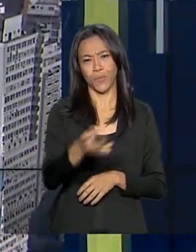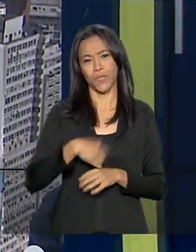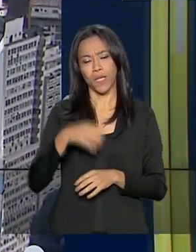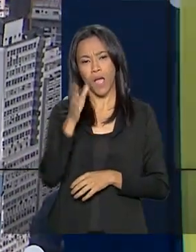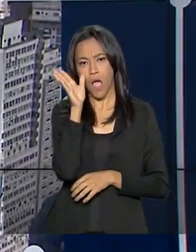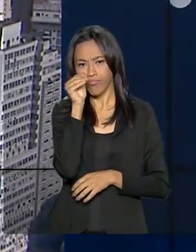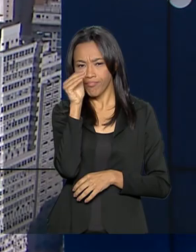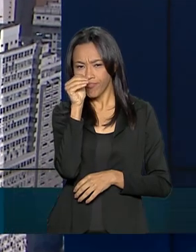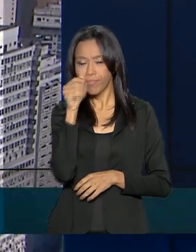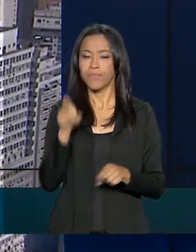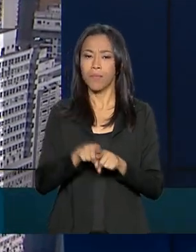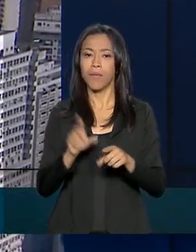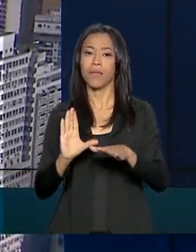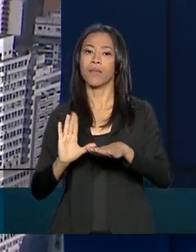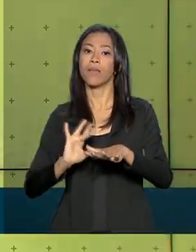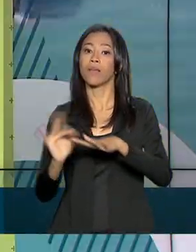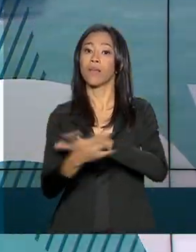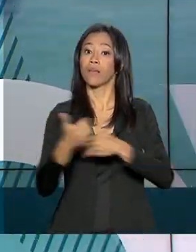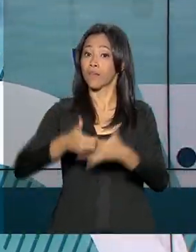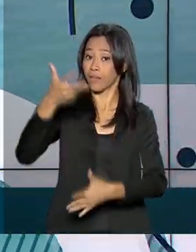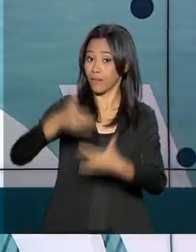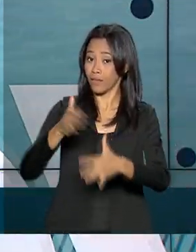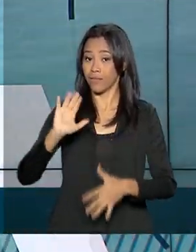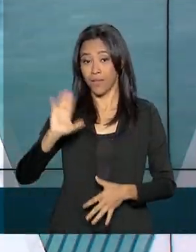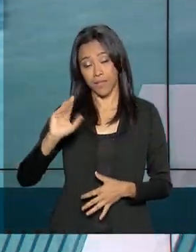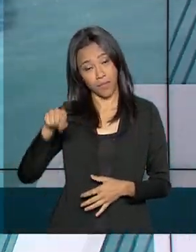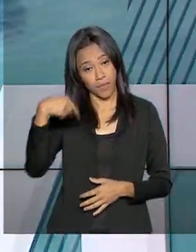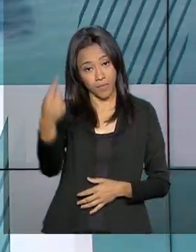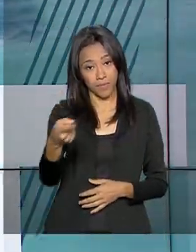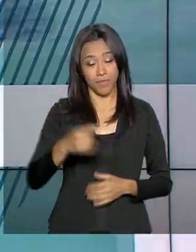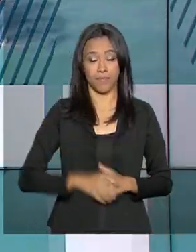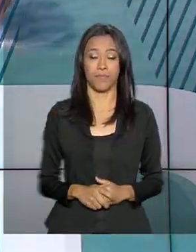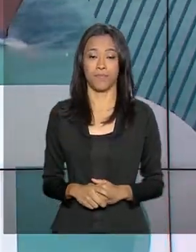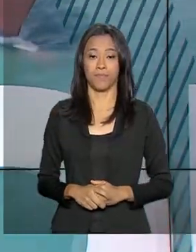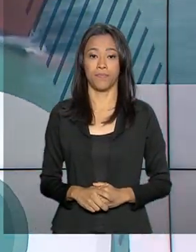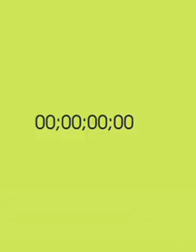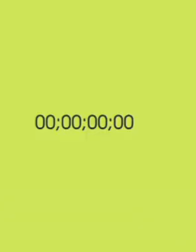nos acompanhando também pelas redes sociais. Até a próxima edição.